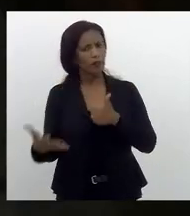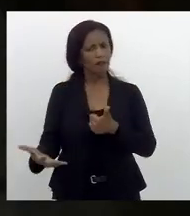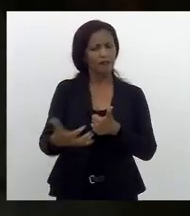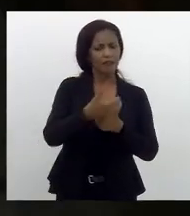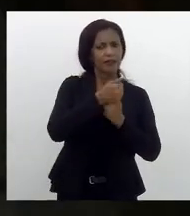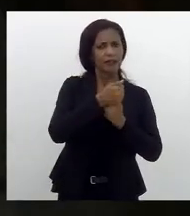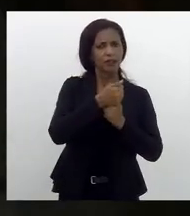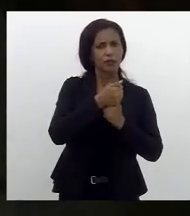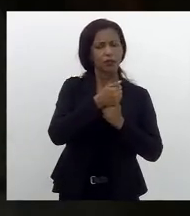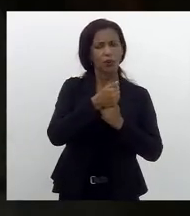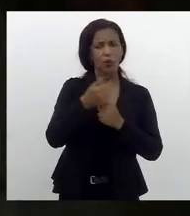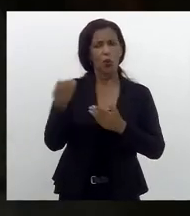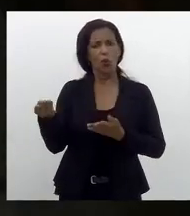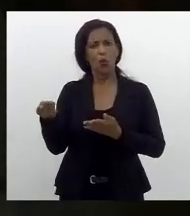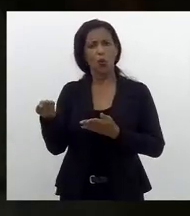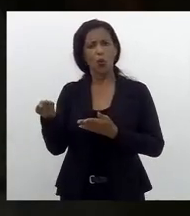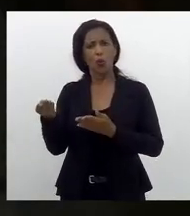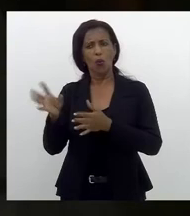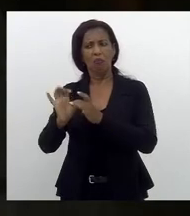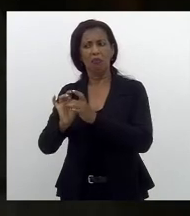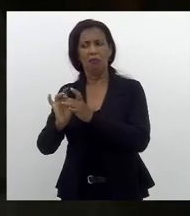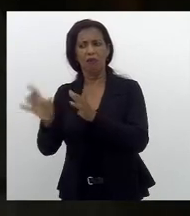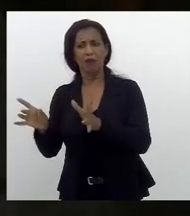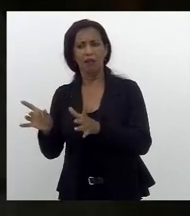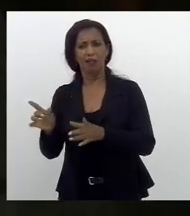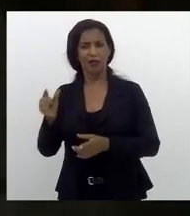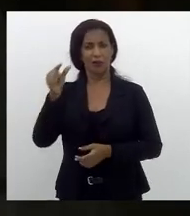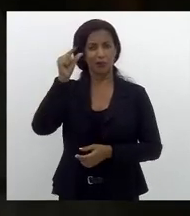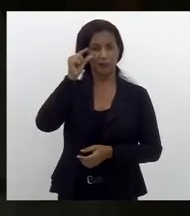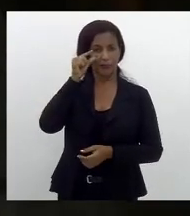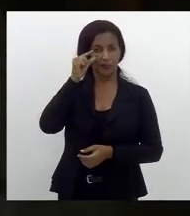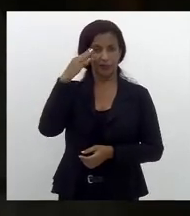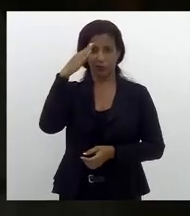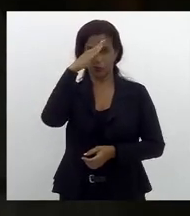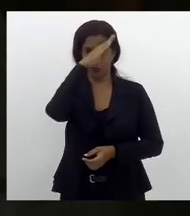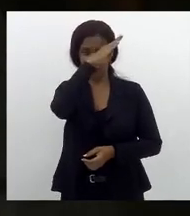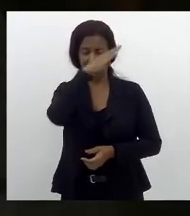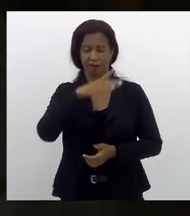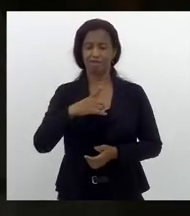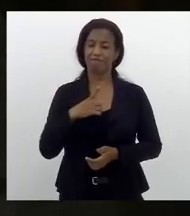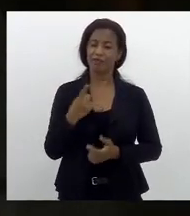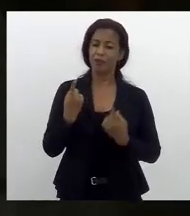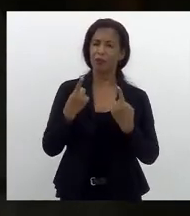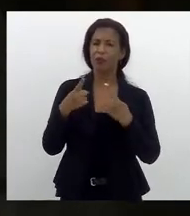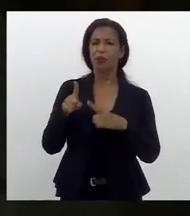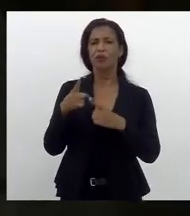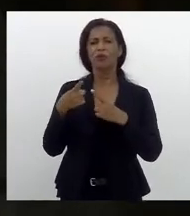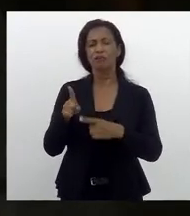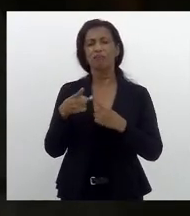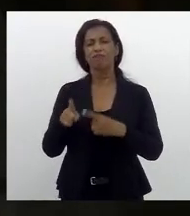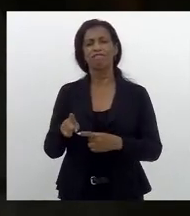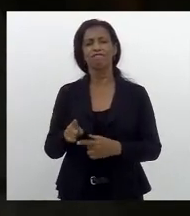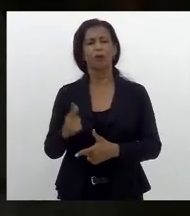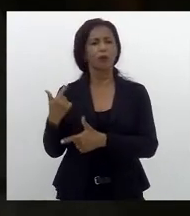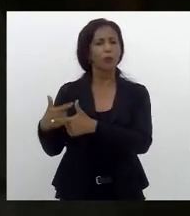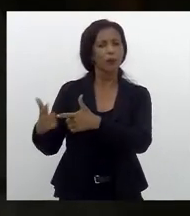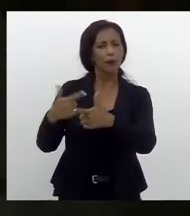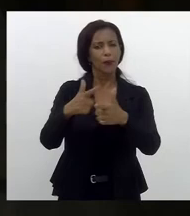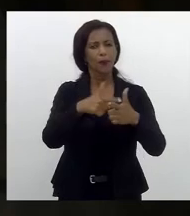ultraliberalismo, comandada por Jair Bolsonaro e Paulo Guedes, tem provocado